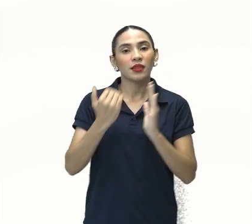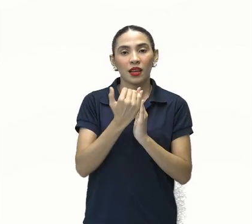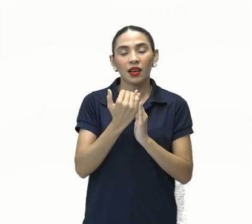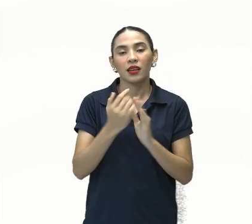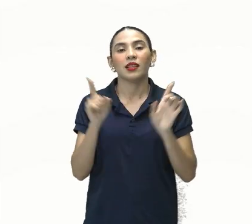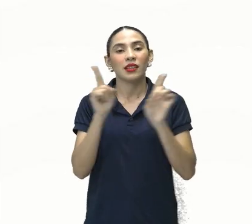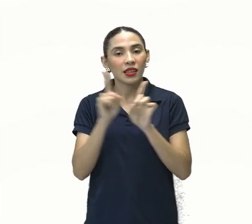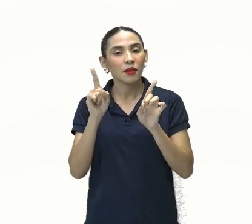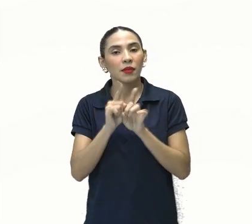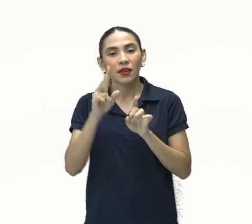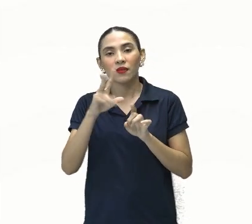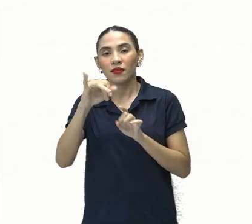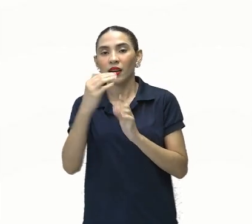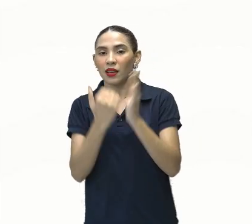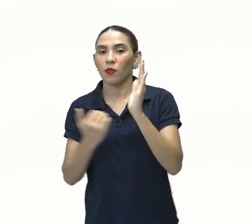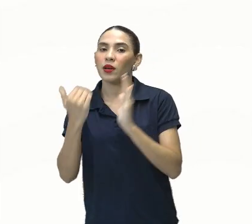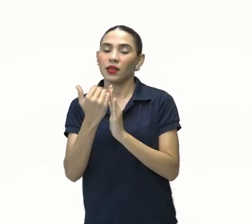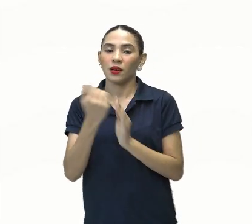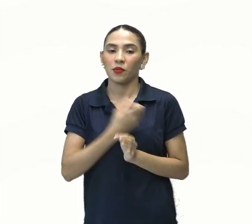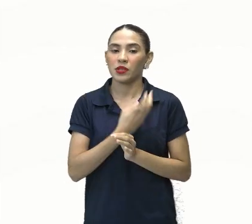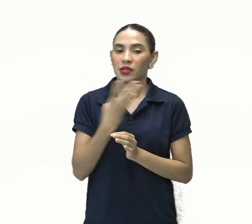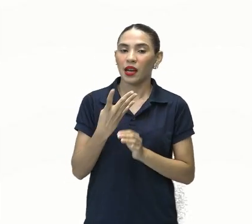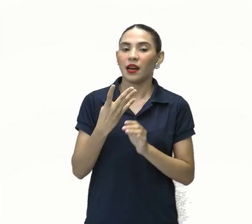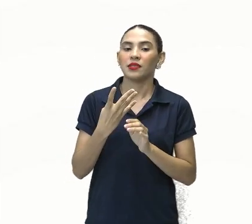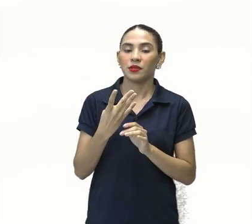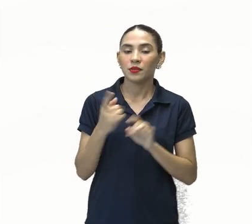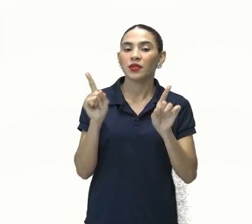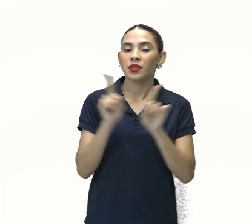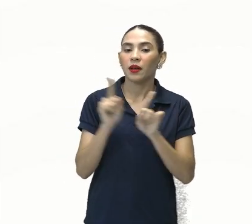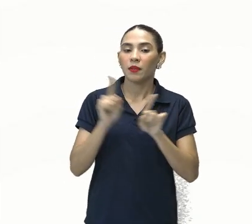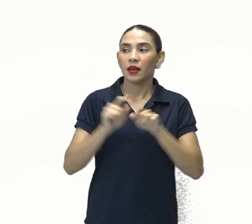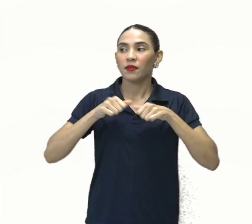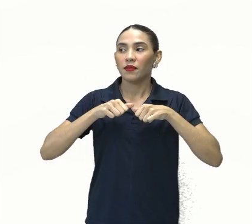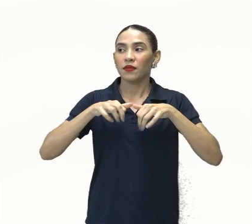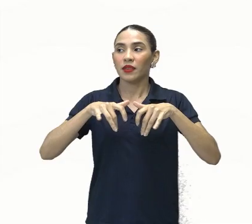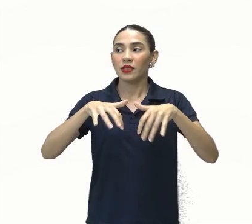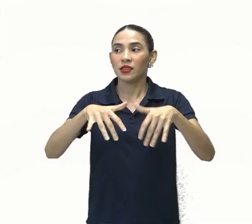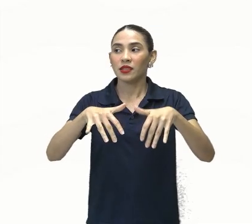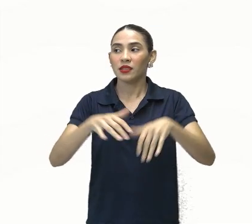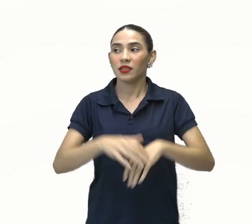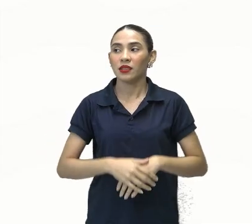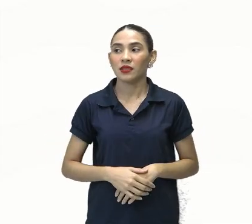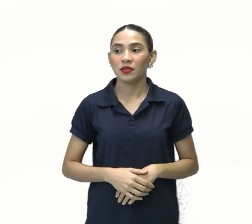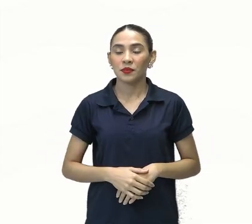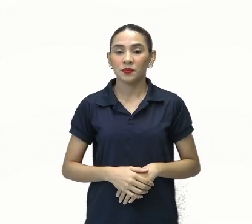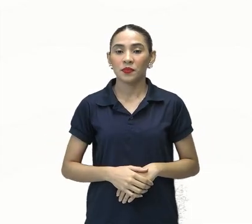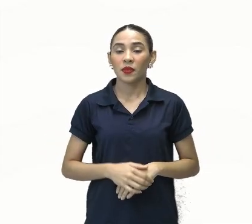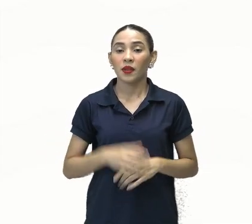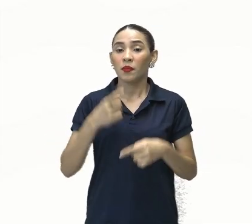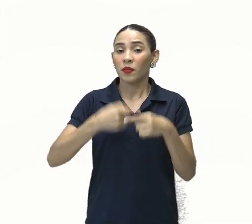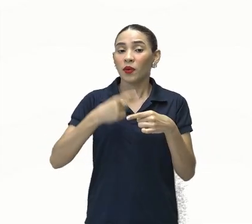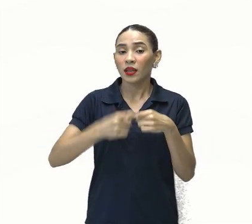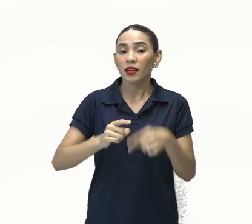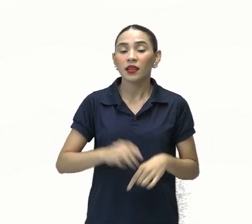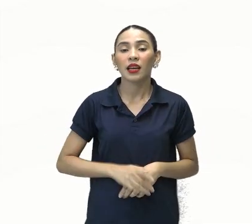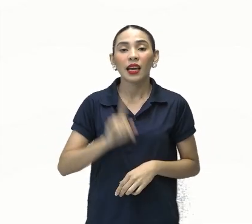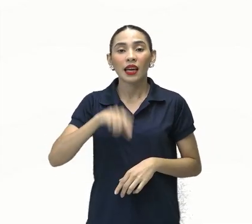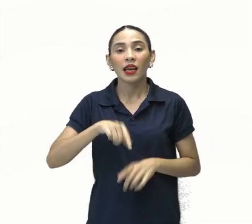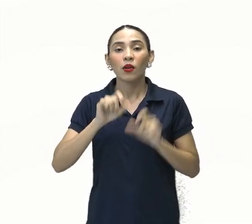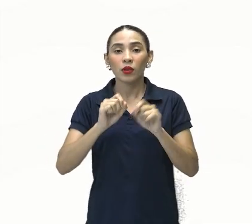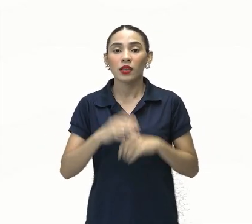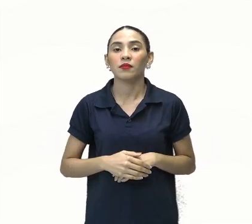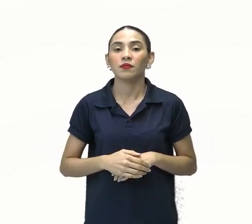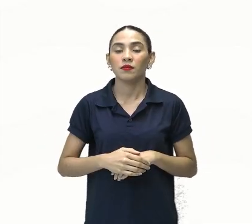irá aumentar a quantidade de fertilizante. Por quê? Porque são